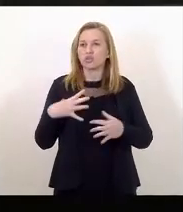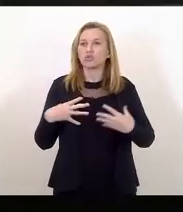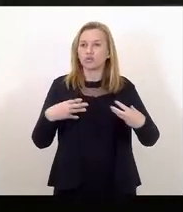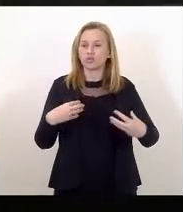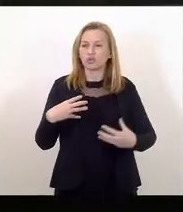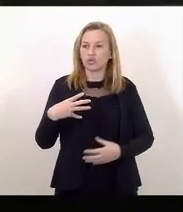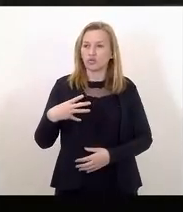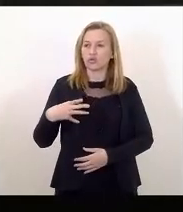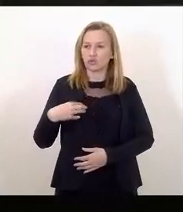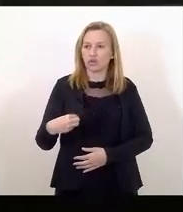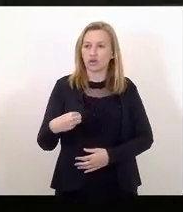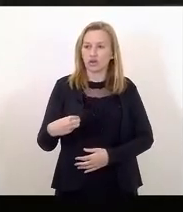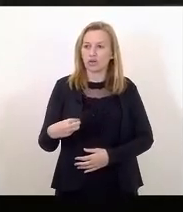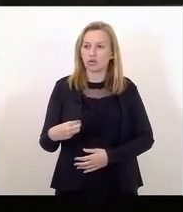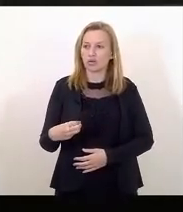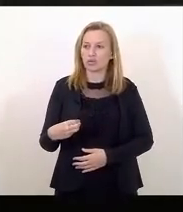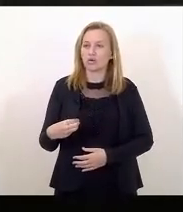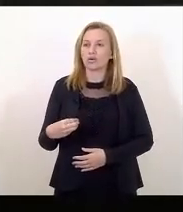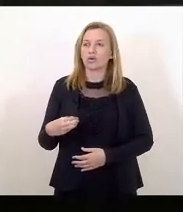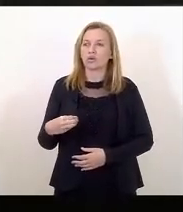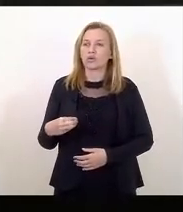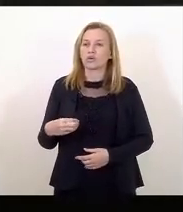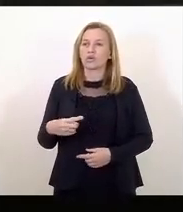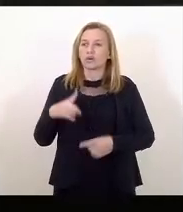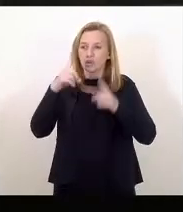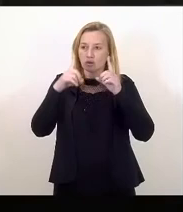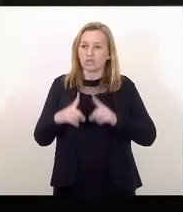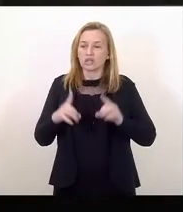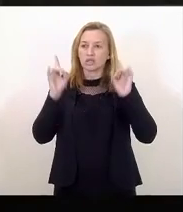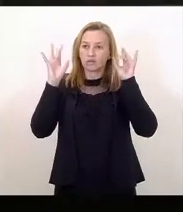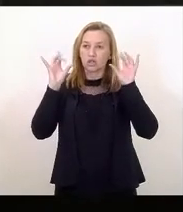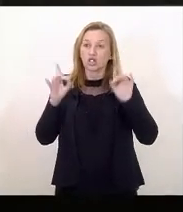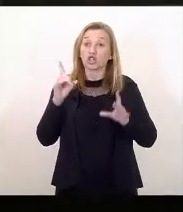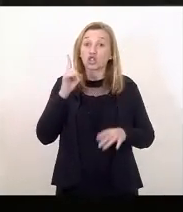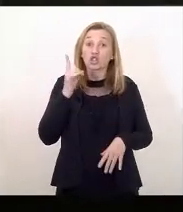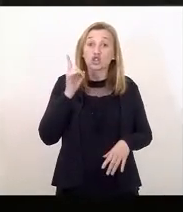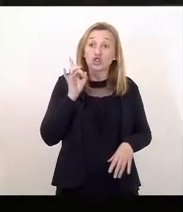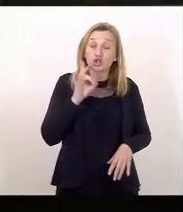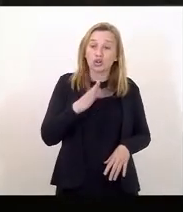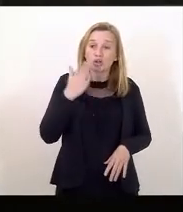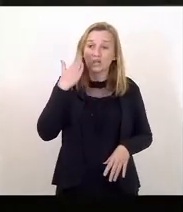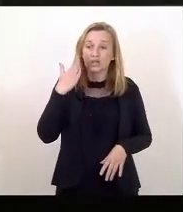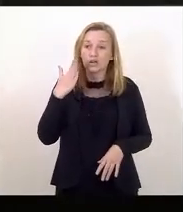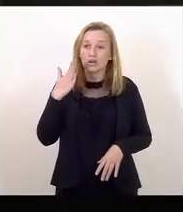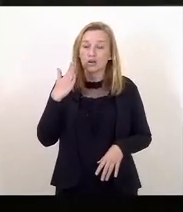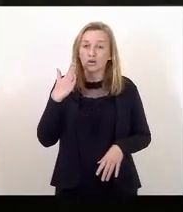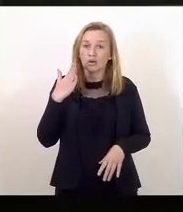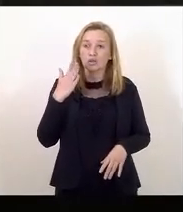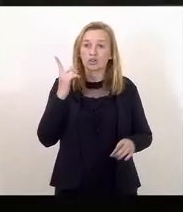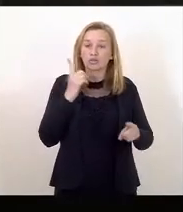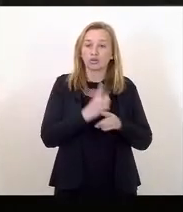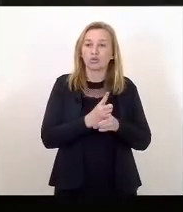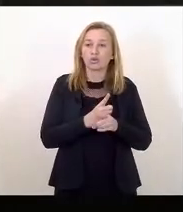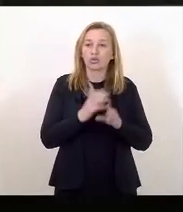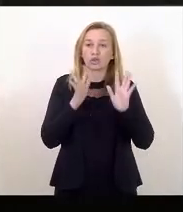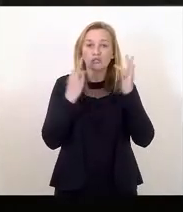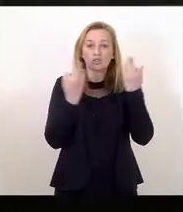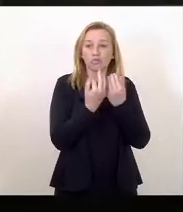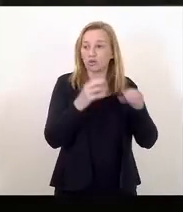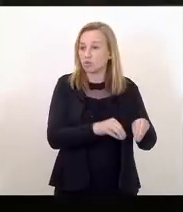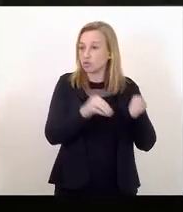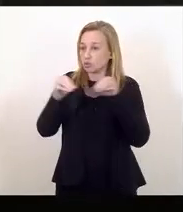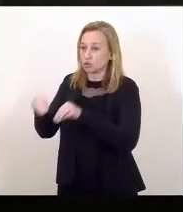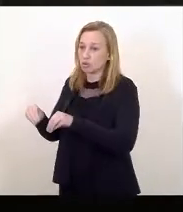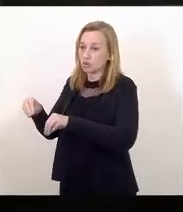necessidades especiais, e nós só descobrimos isso no momento que a família se mudou do nosso bairro,